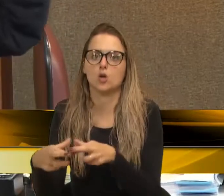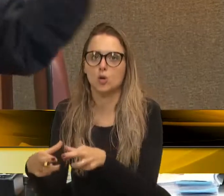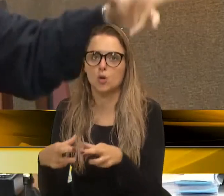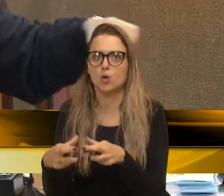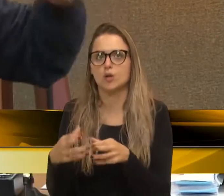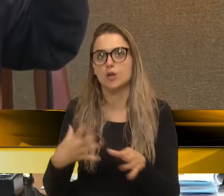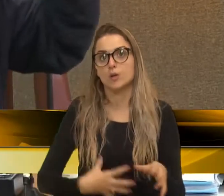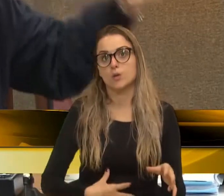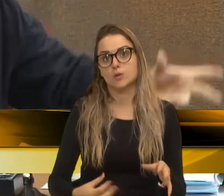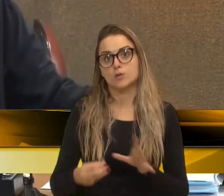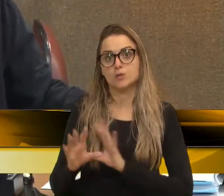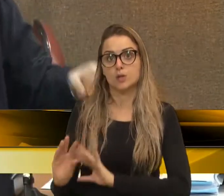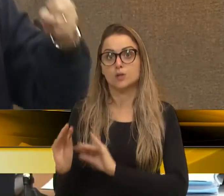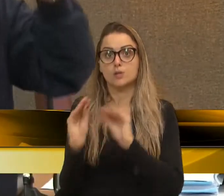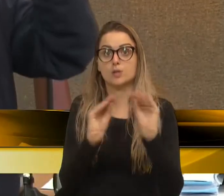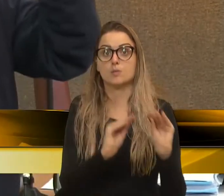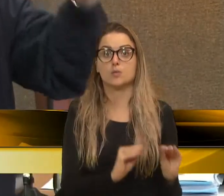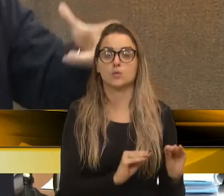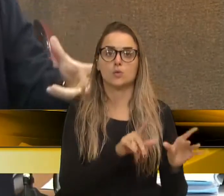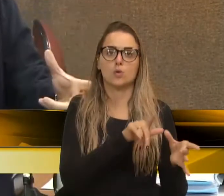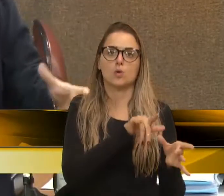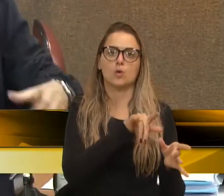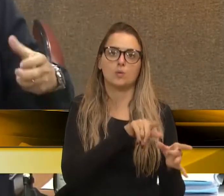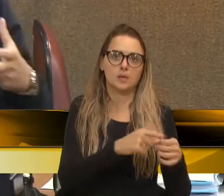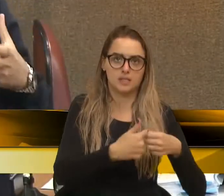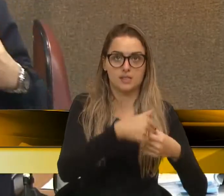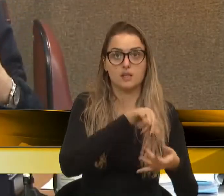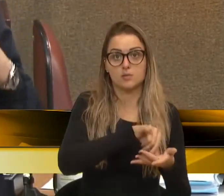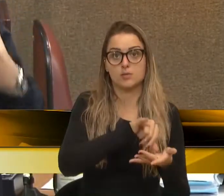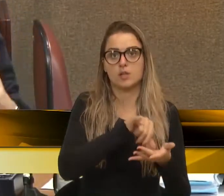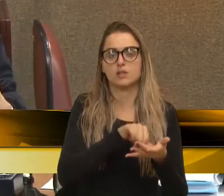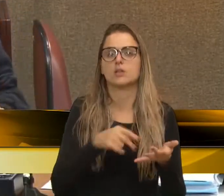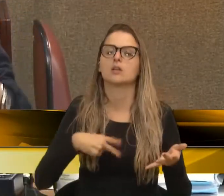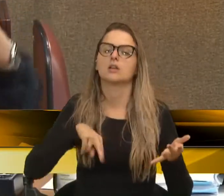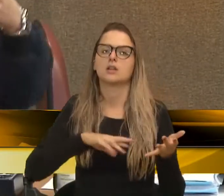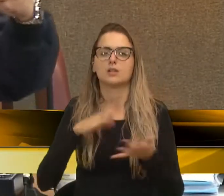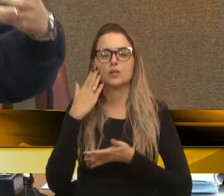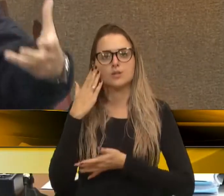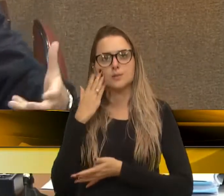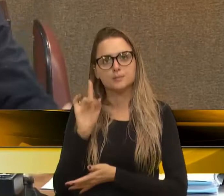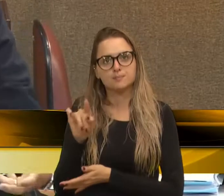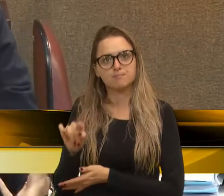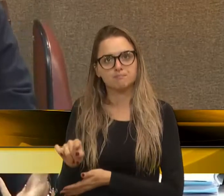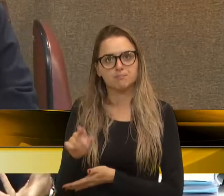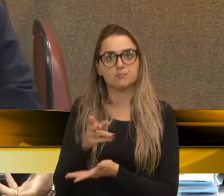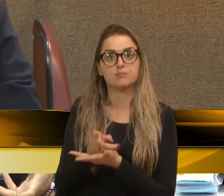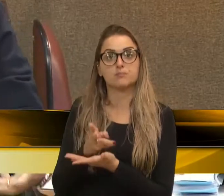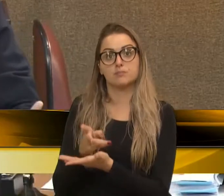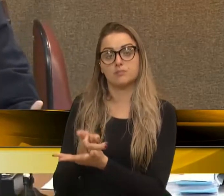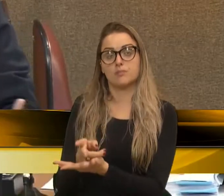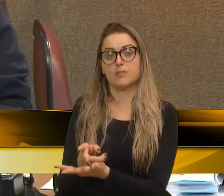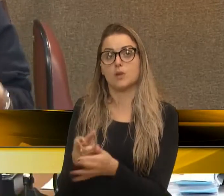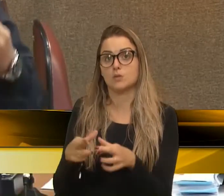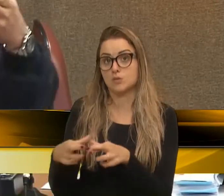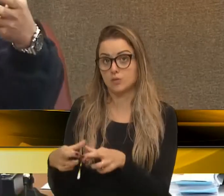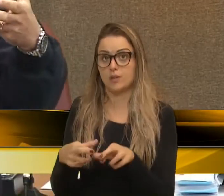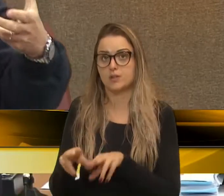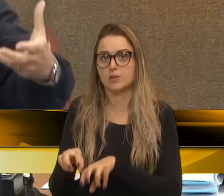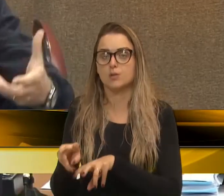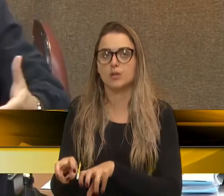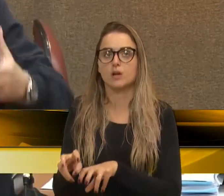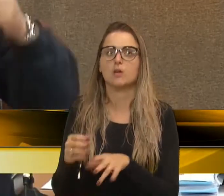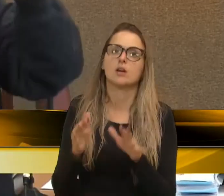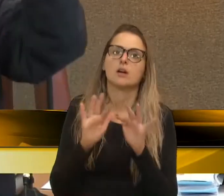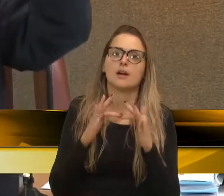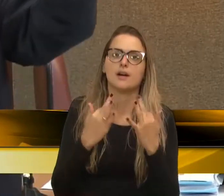foram embora, foram estudar fora de Caxias, vieram para os centros urbanos, e a gente sabe que, para manter isso, né, muitas vezes as